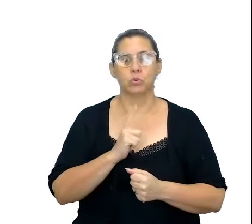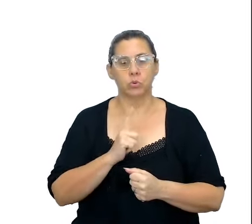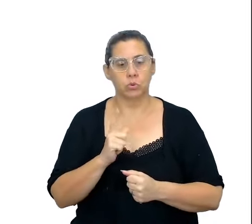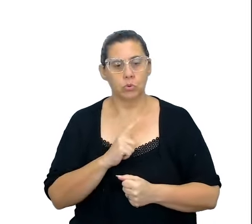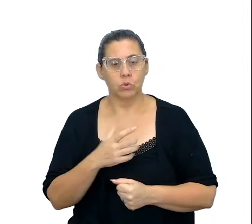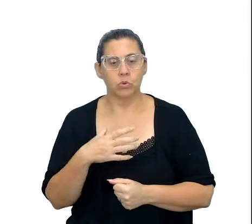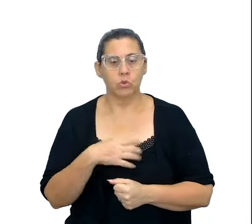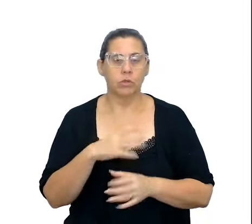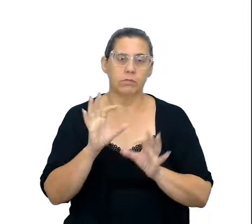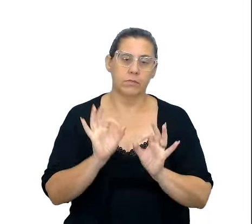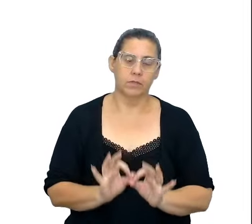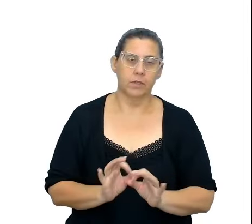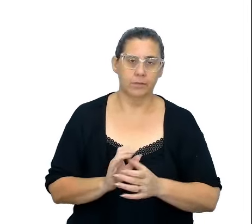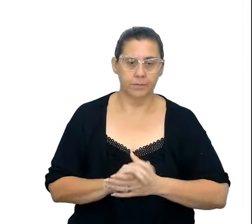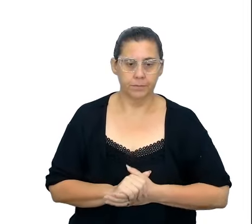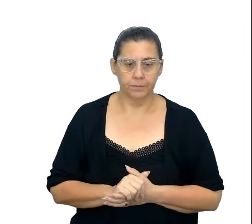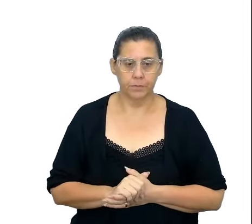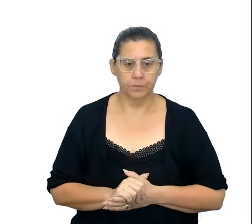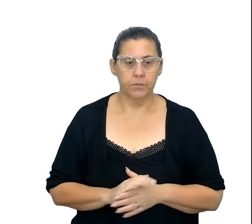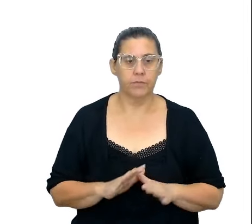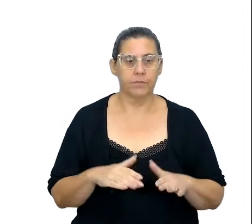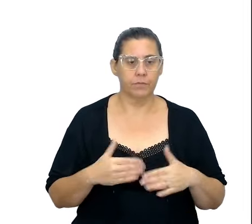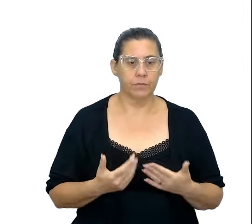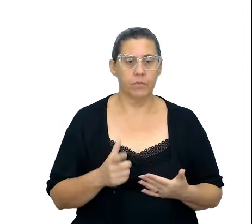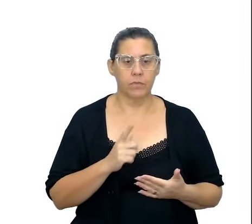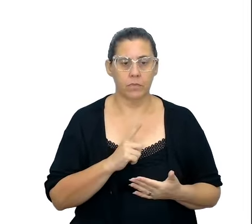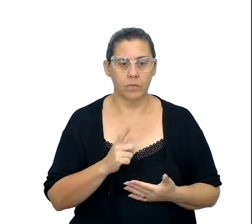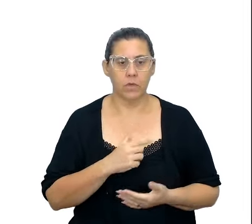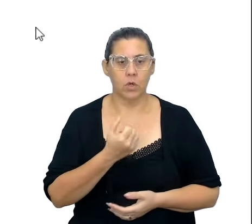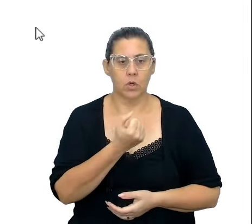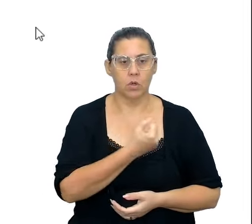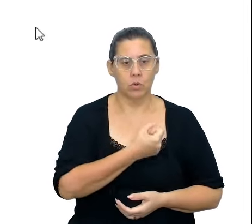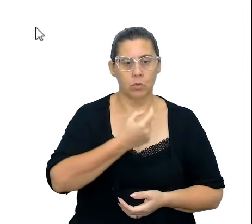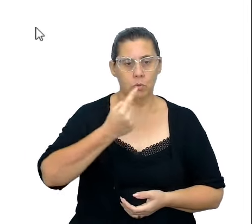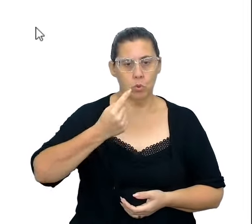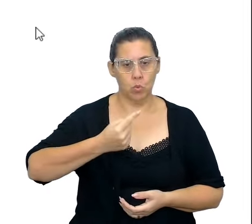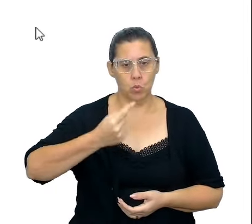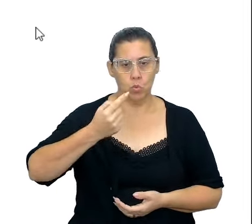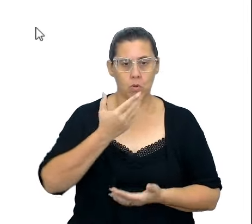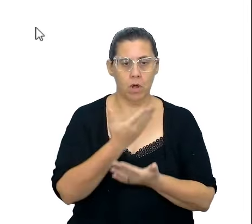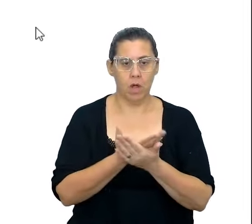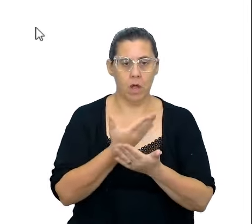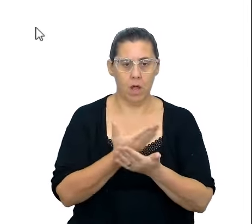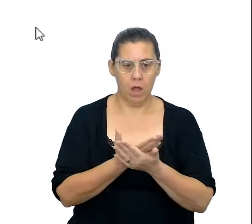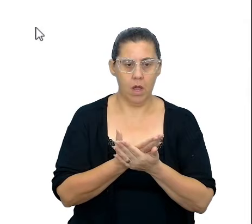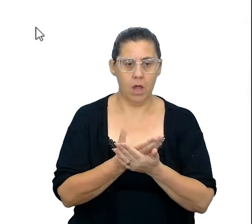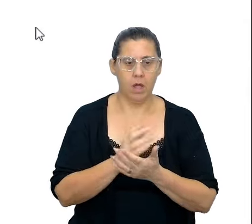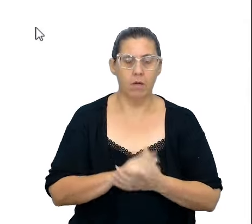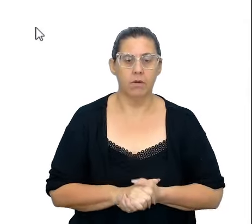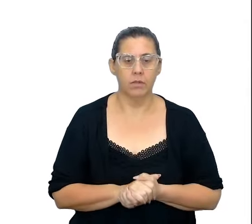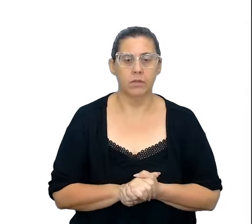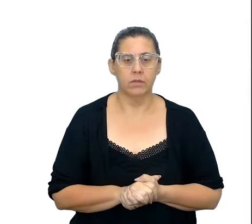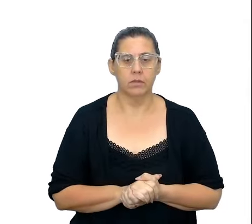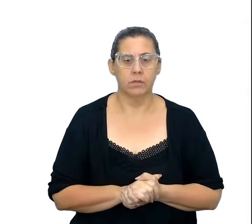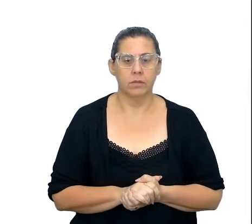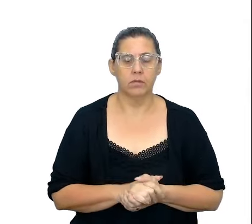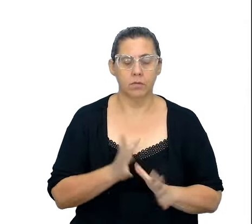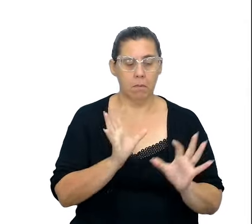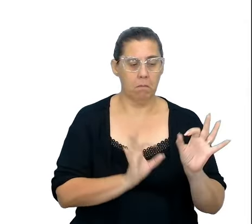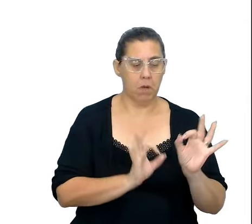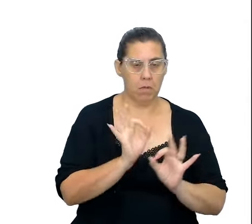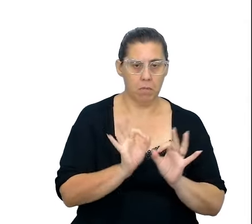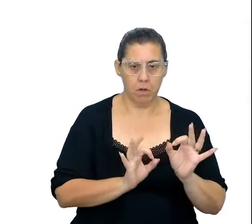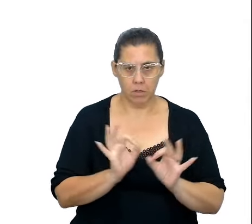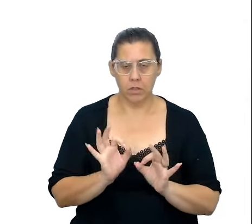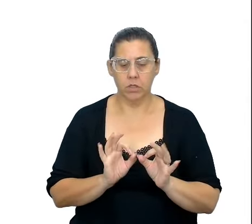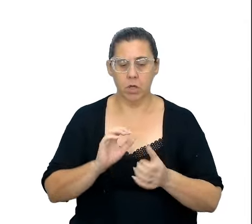maneira adequada, certo? Então, a gente tem aí a atividade 1 dessa aula, que é, a partir dessa aula, você planejará